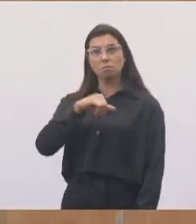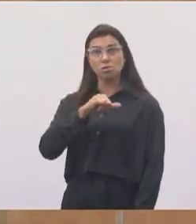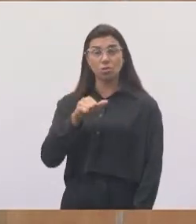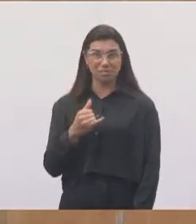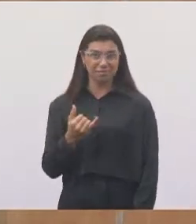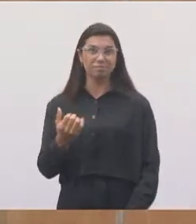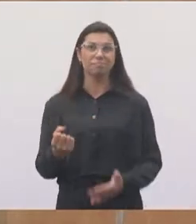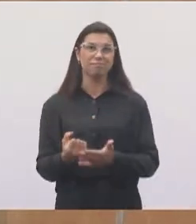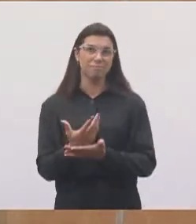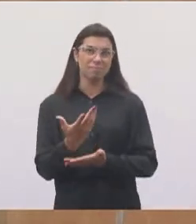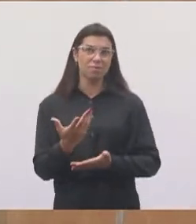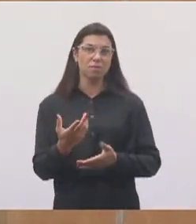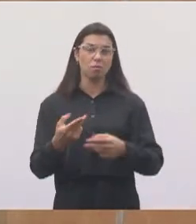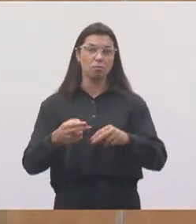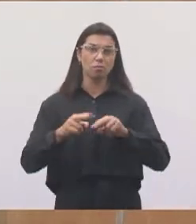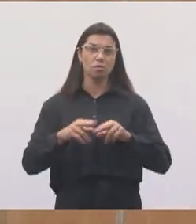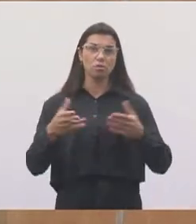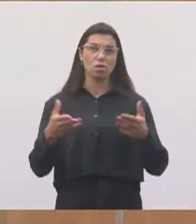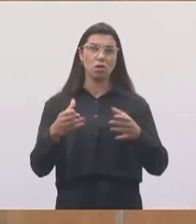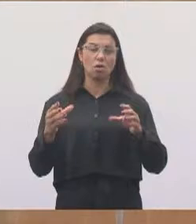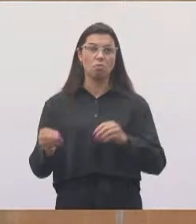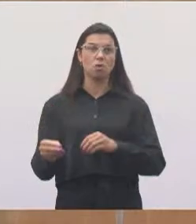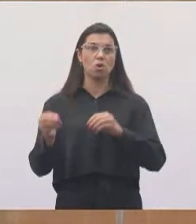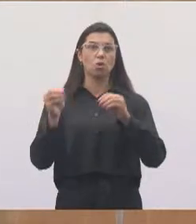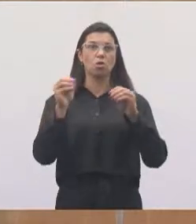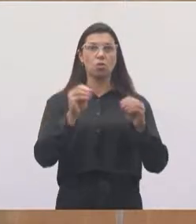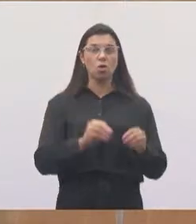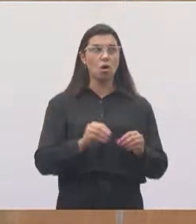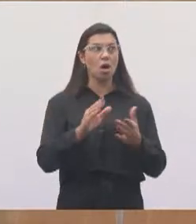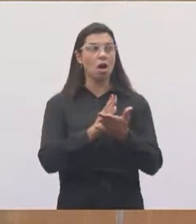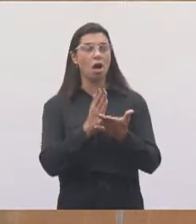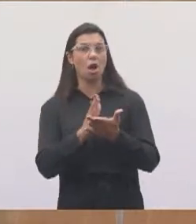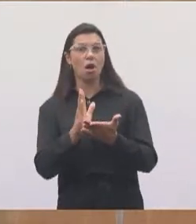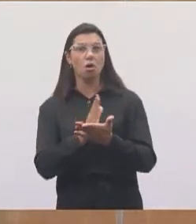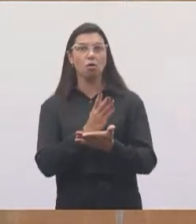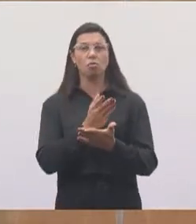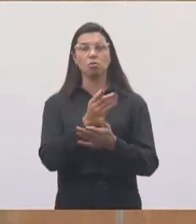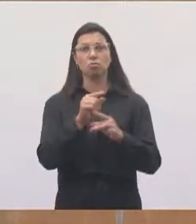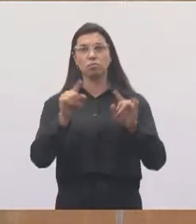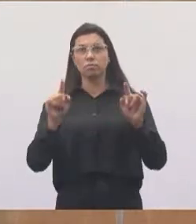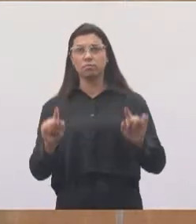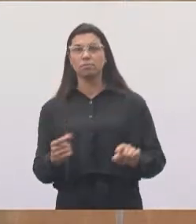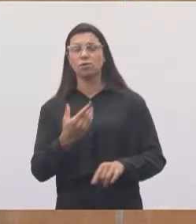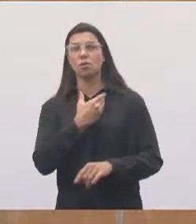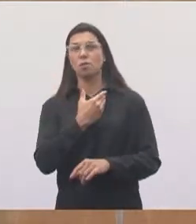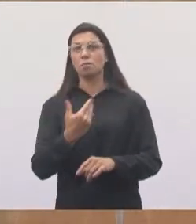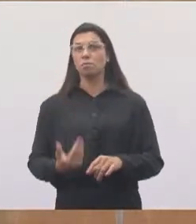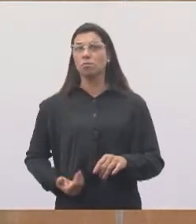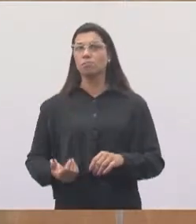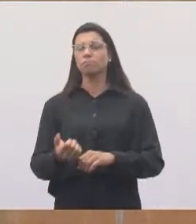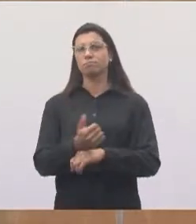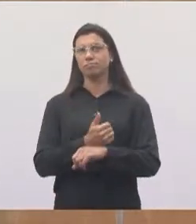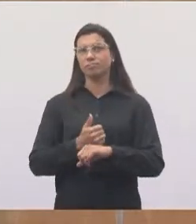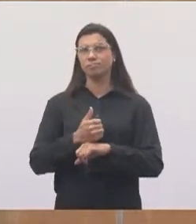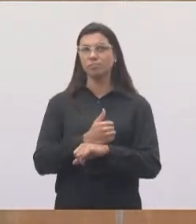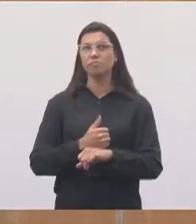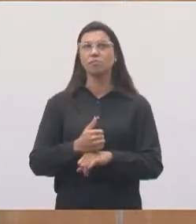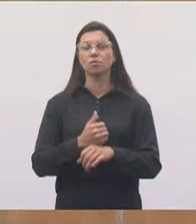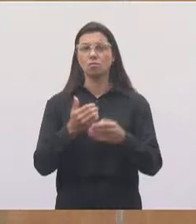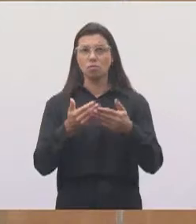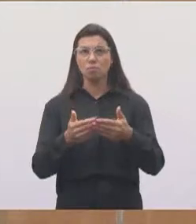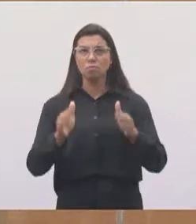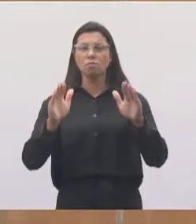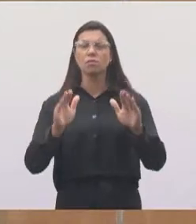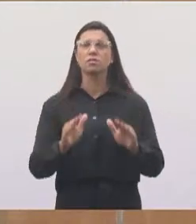Obviamente que com essa migração, alguns servidores, logo de início, já passaram a ter possibilidades